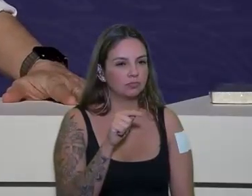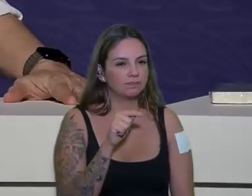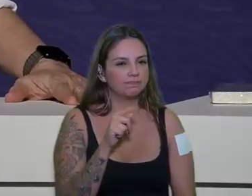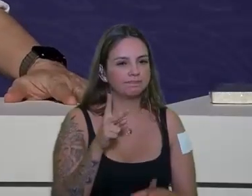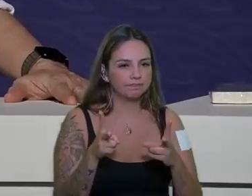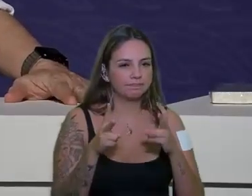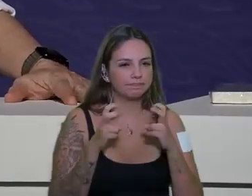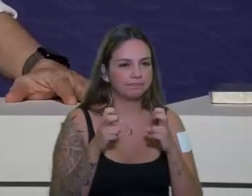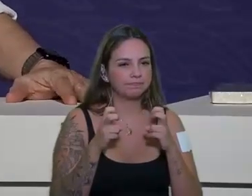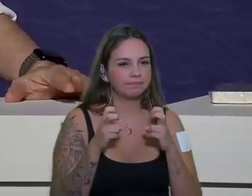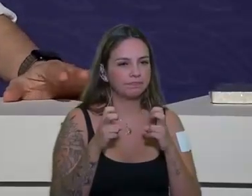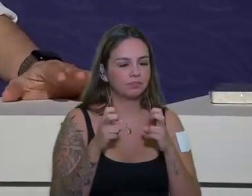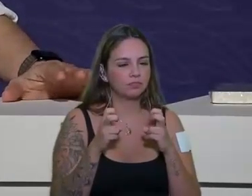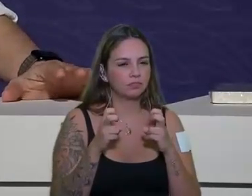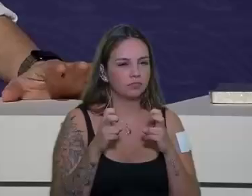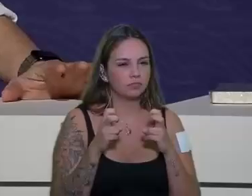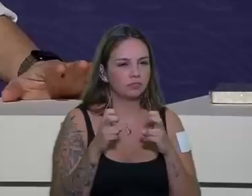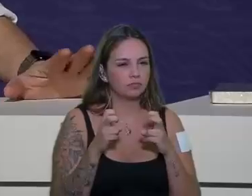percebeu